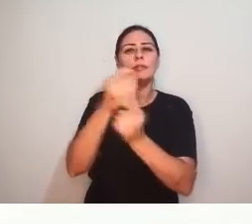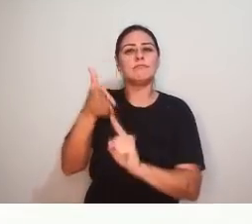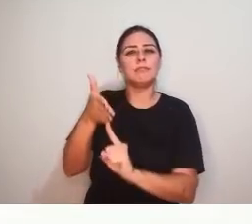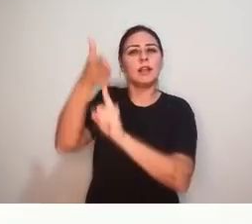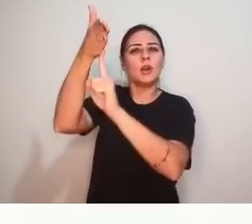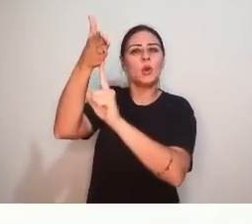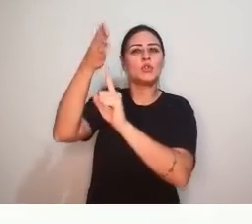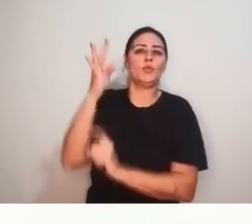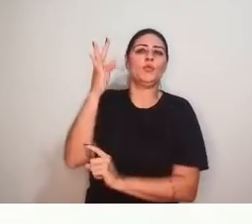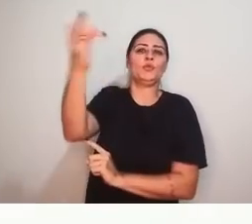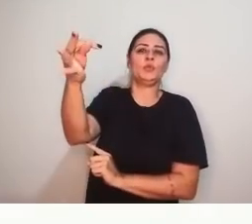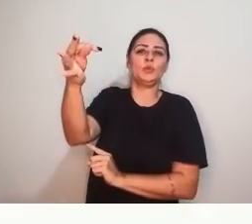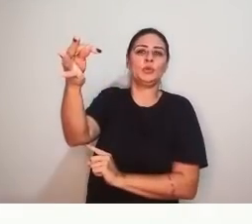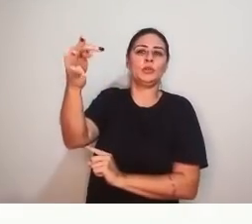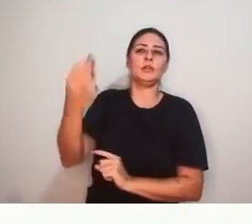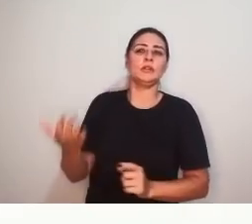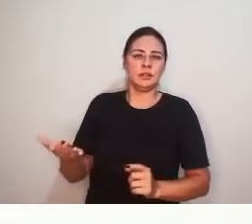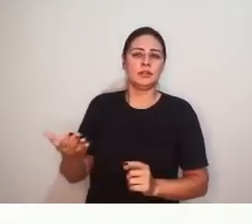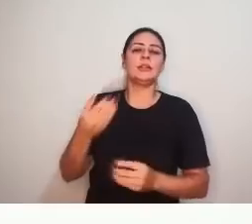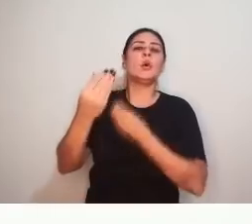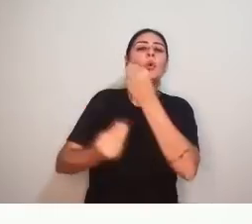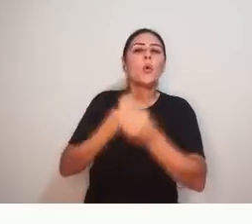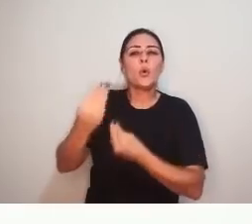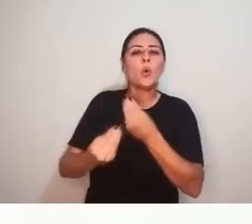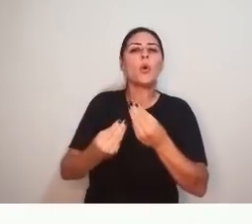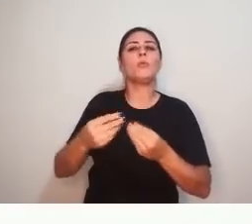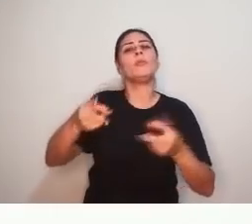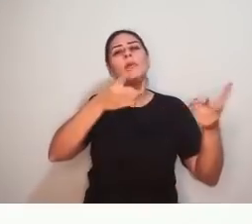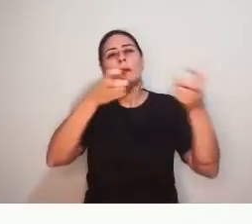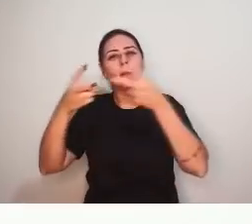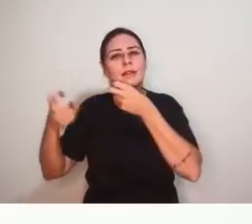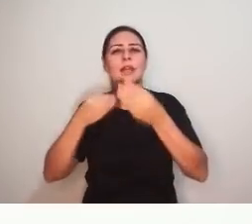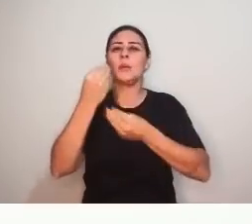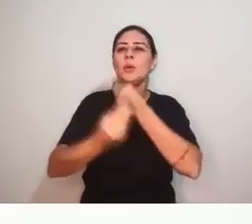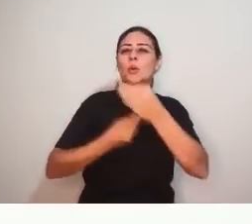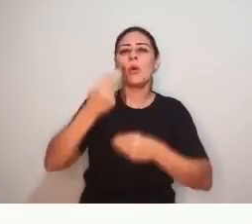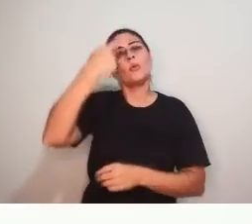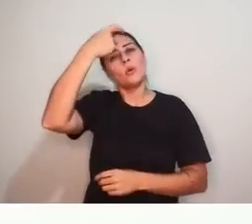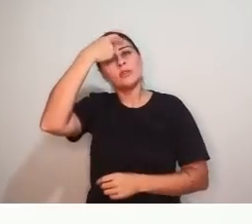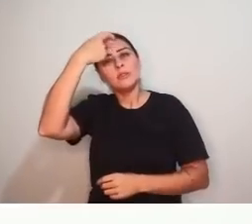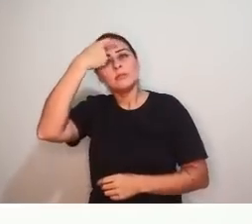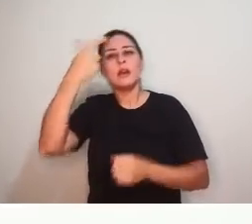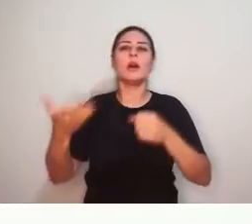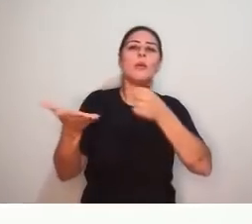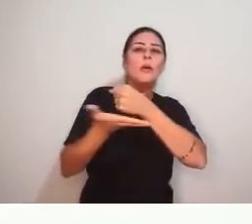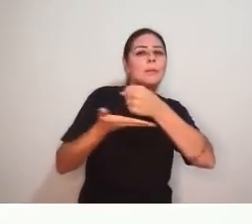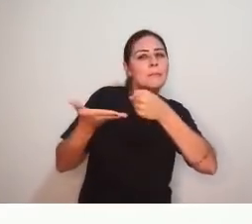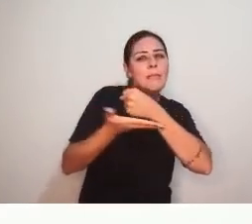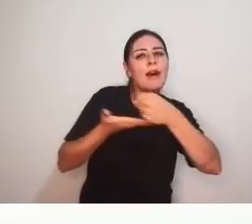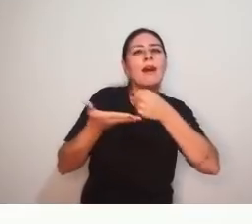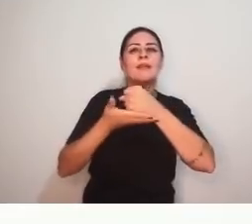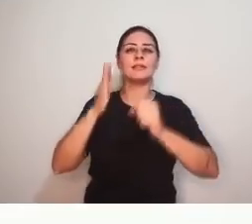alfabetização tecnológica para o futuro das nossas gerações. Tá? Entender as premissas da prática pedagógica, entender as